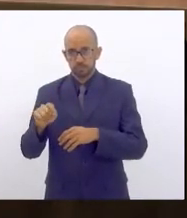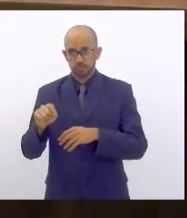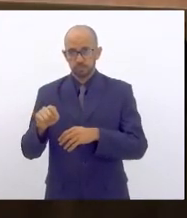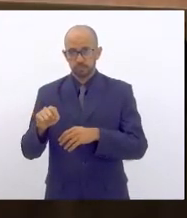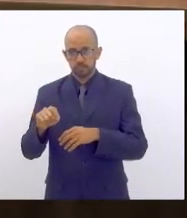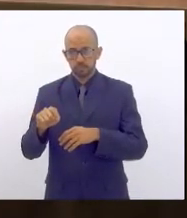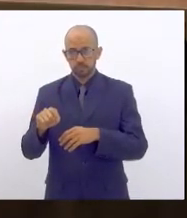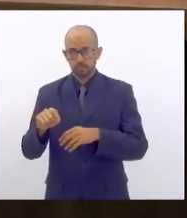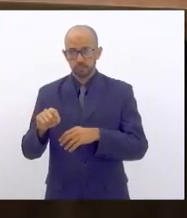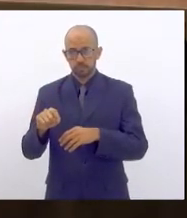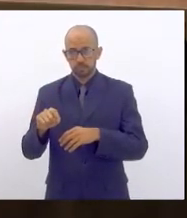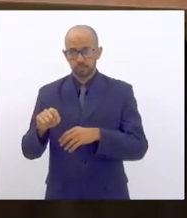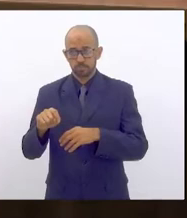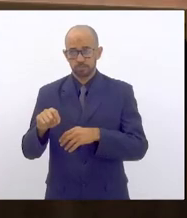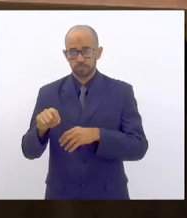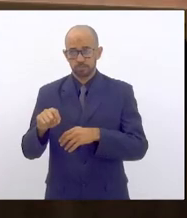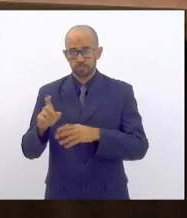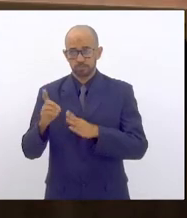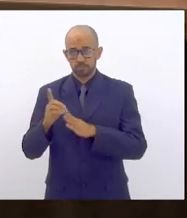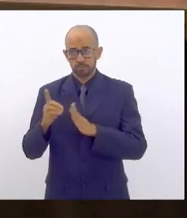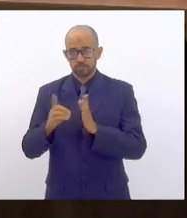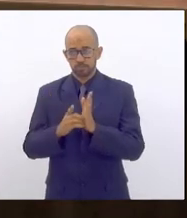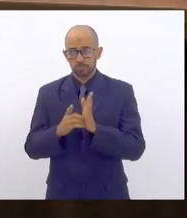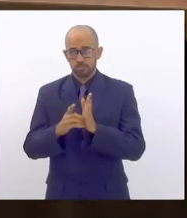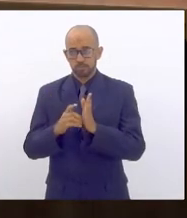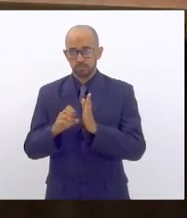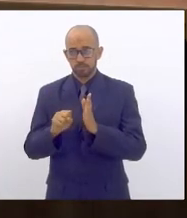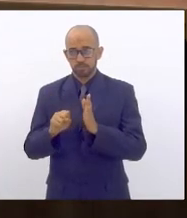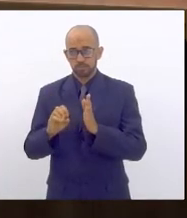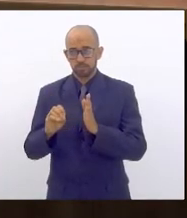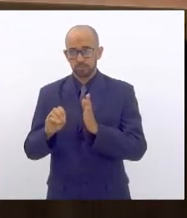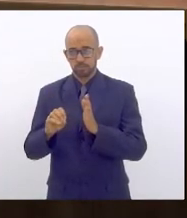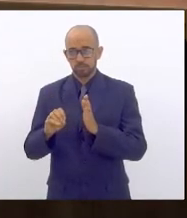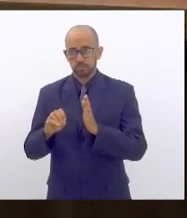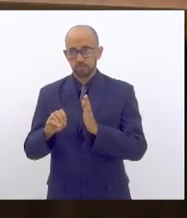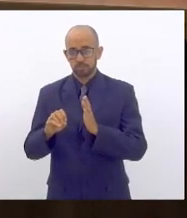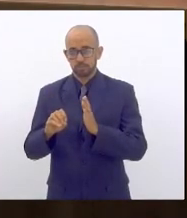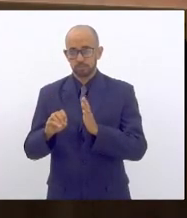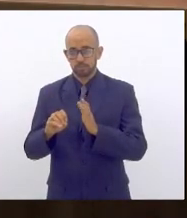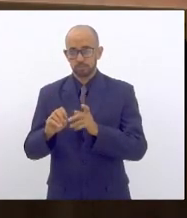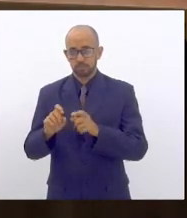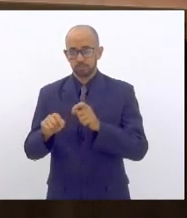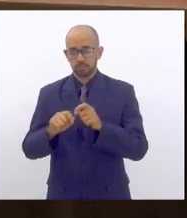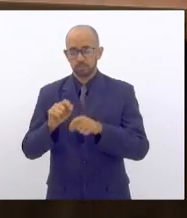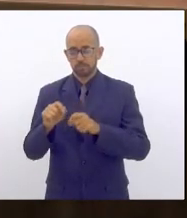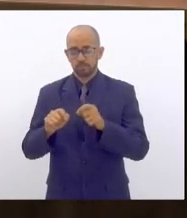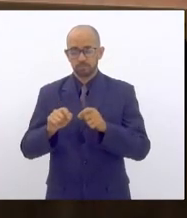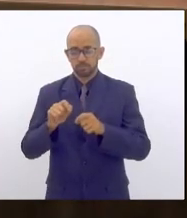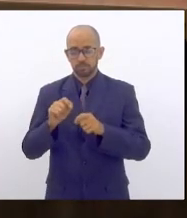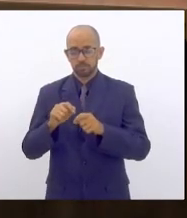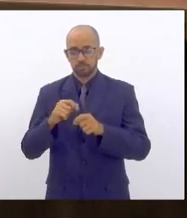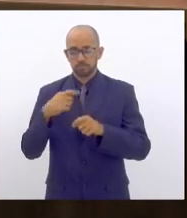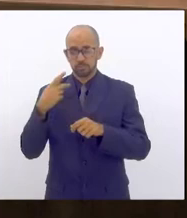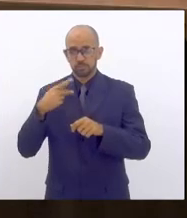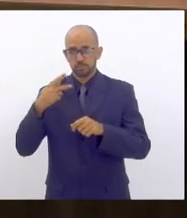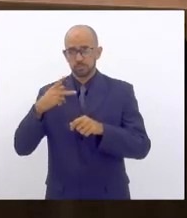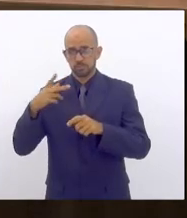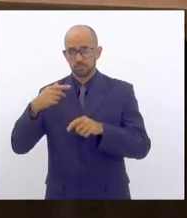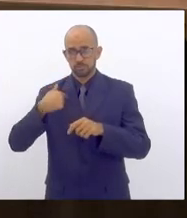Rocha, da década de 80, cujo vereador, como eu na